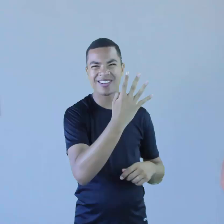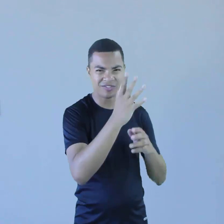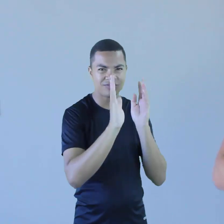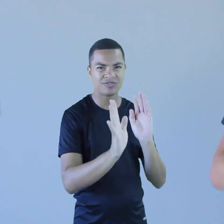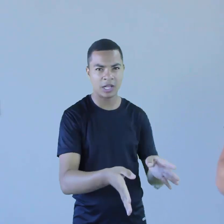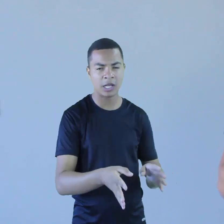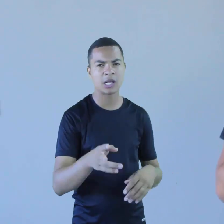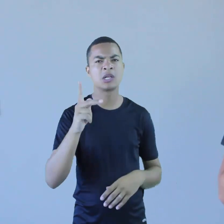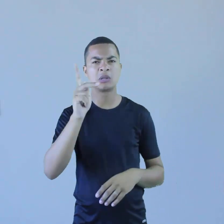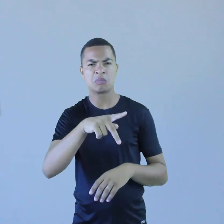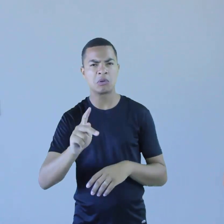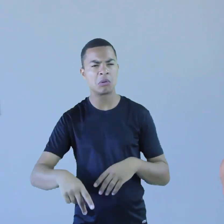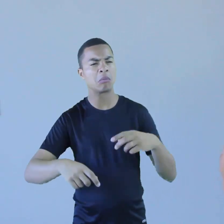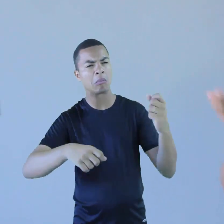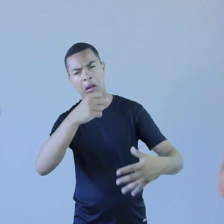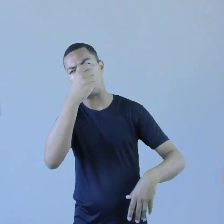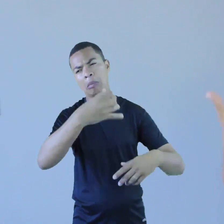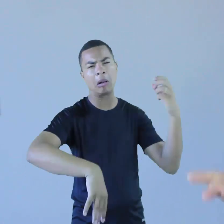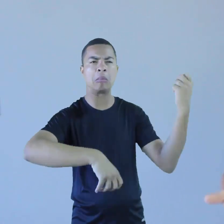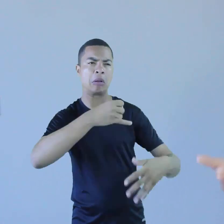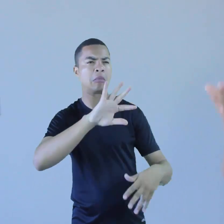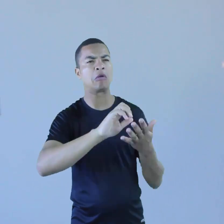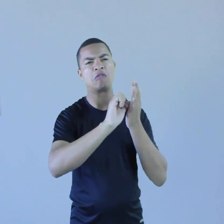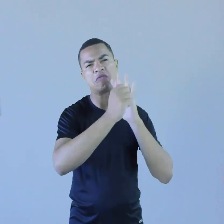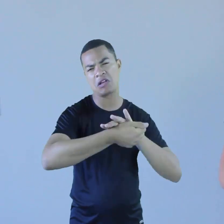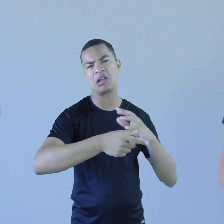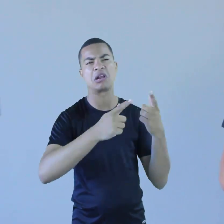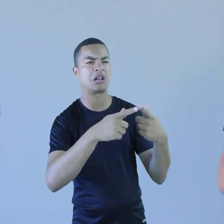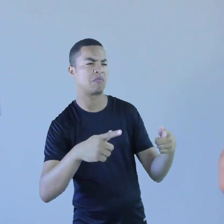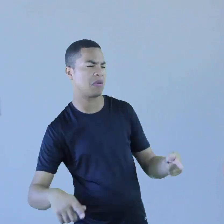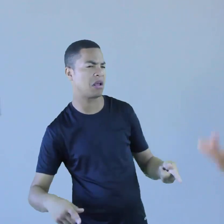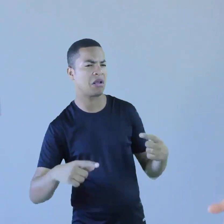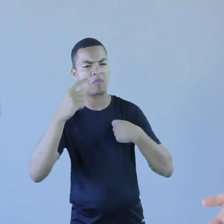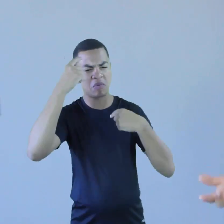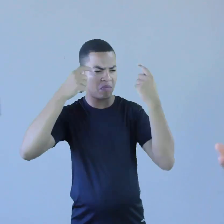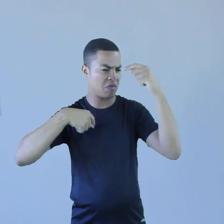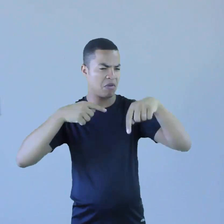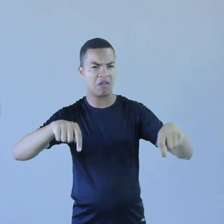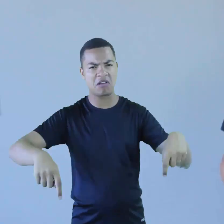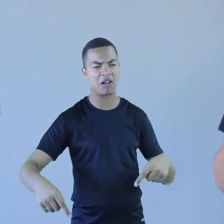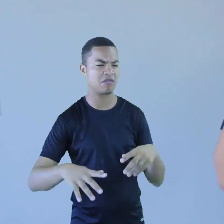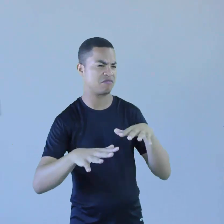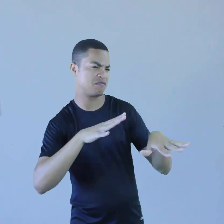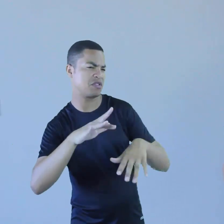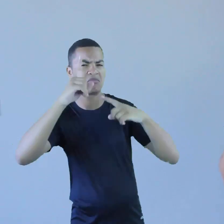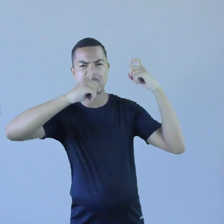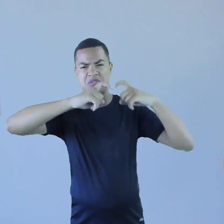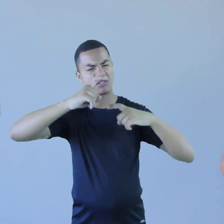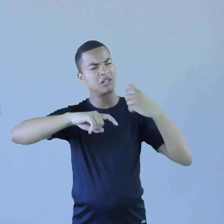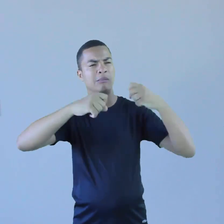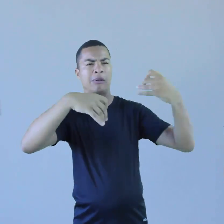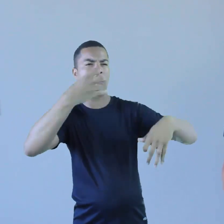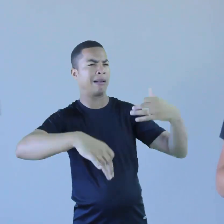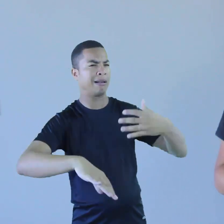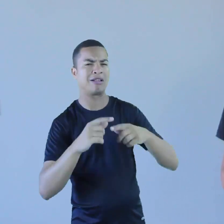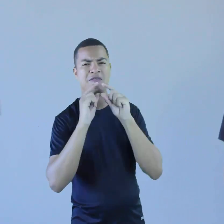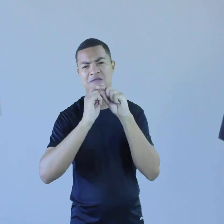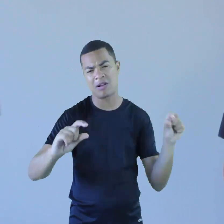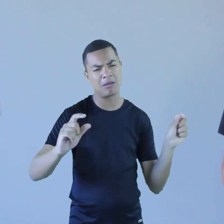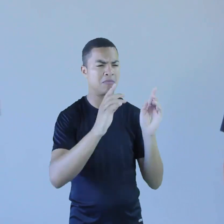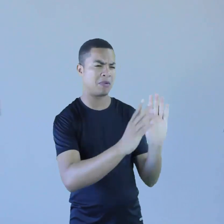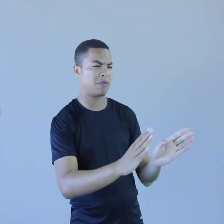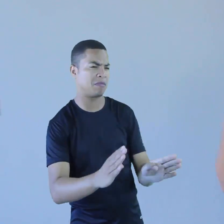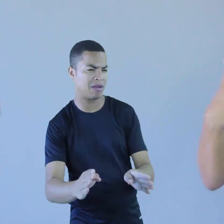articulação, movimento, expressão, estrutura das frases, classificadores, datilologia. E eu passei 2 anos estudando essas